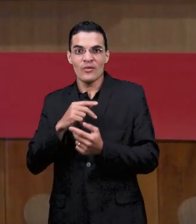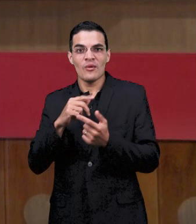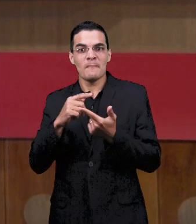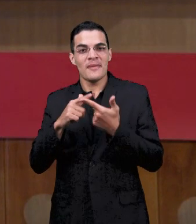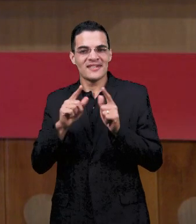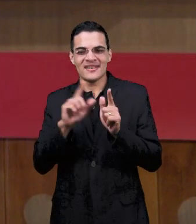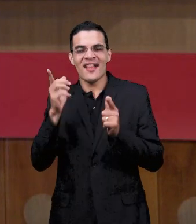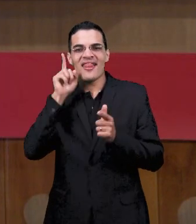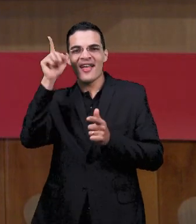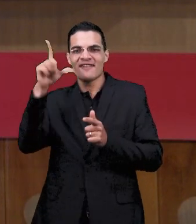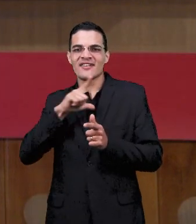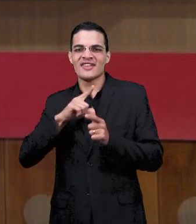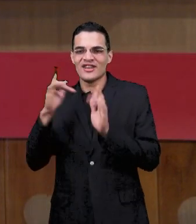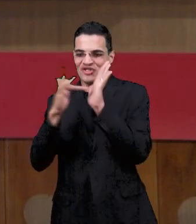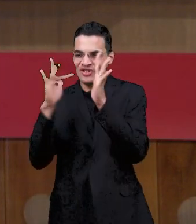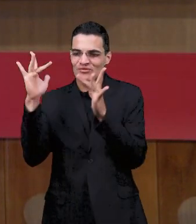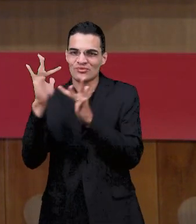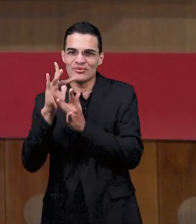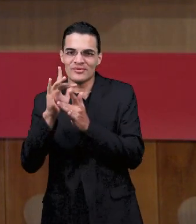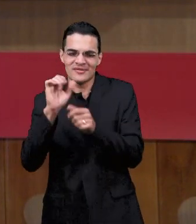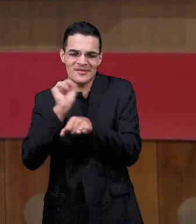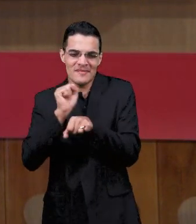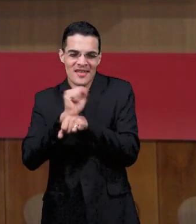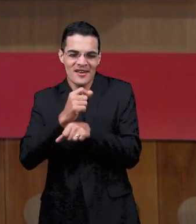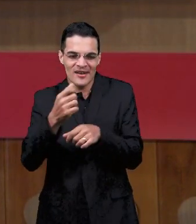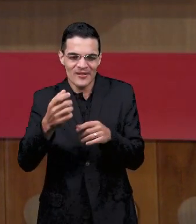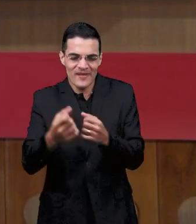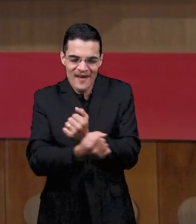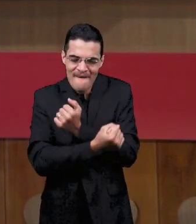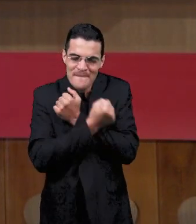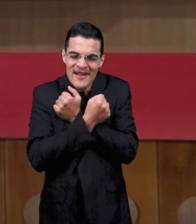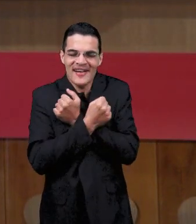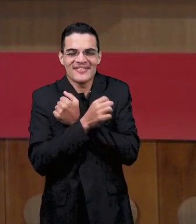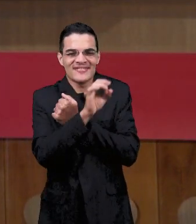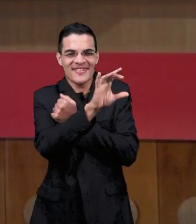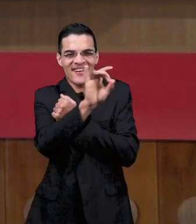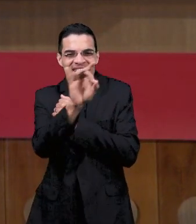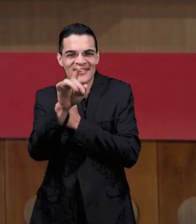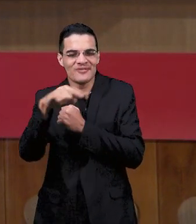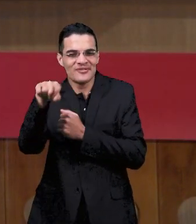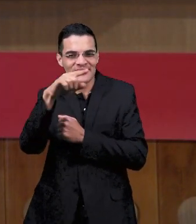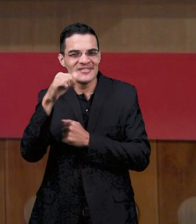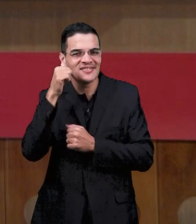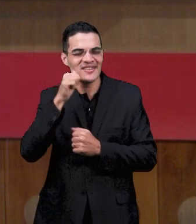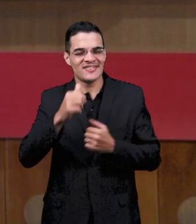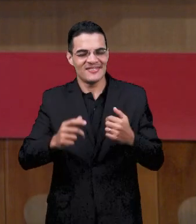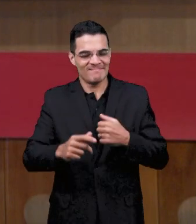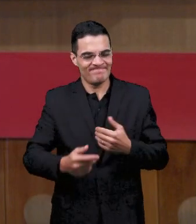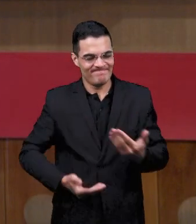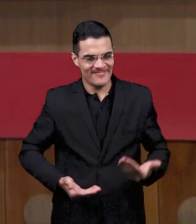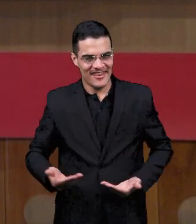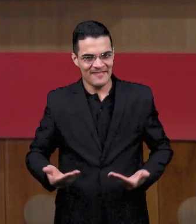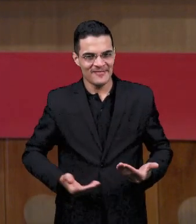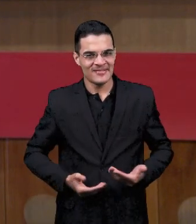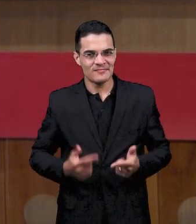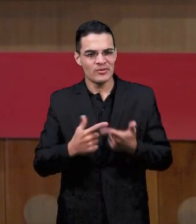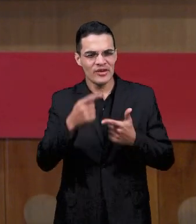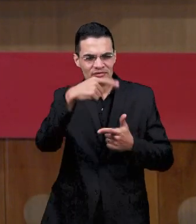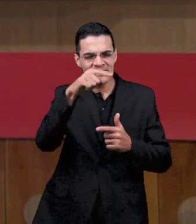Senhor Jesus, pela sua fidelidade e lealdade aos seus pastores. Nós gostaríamos agora